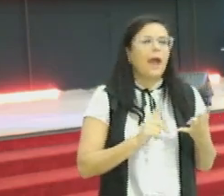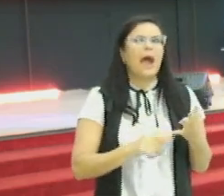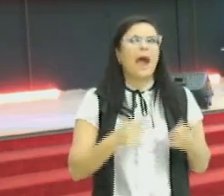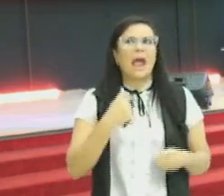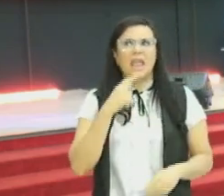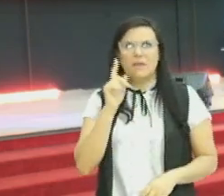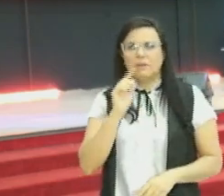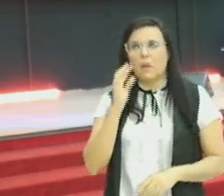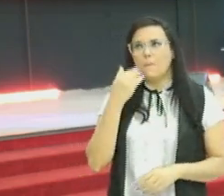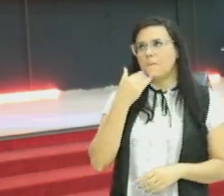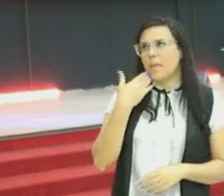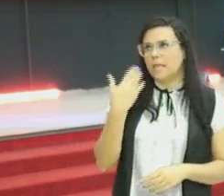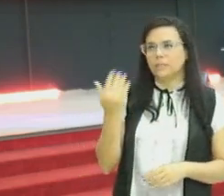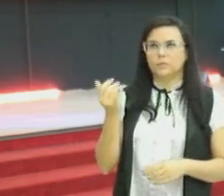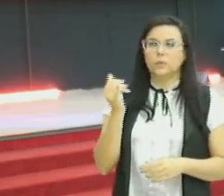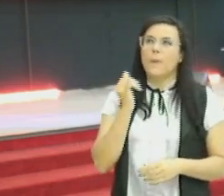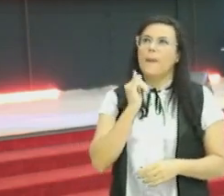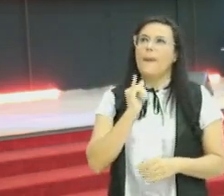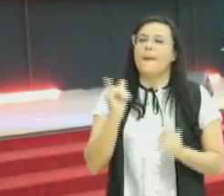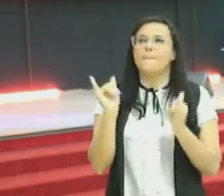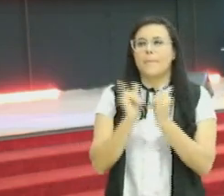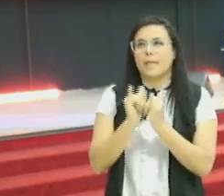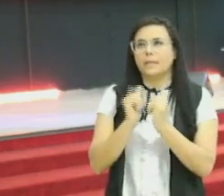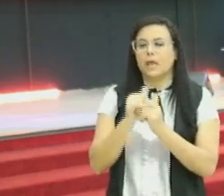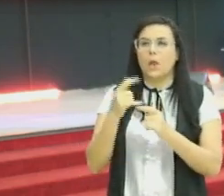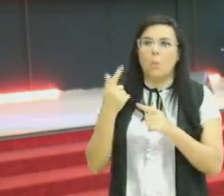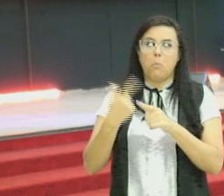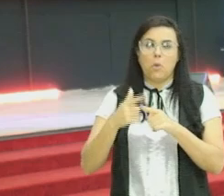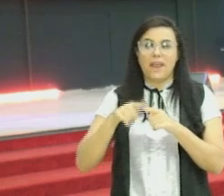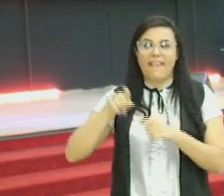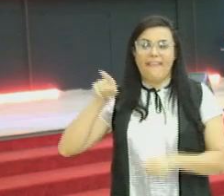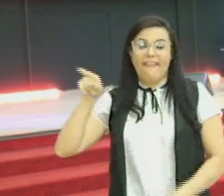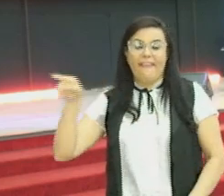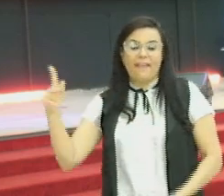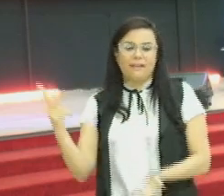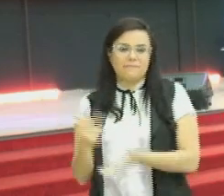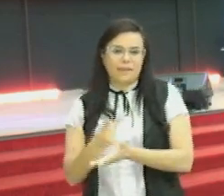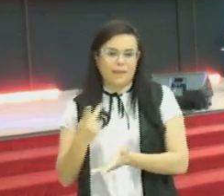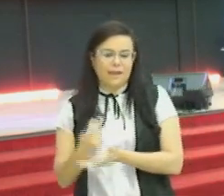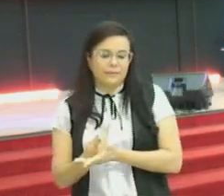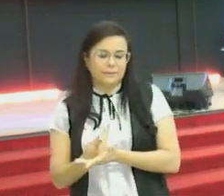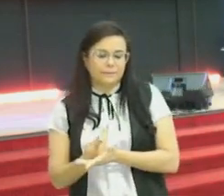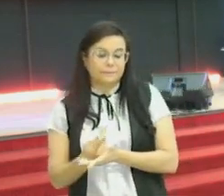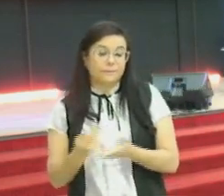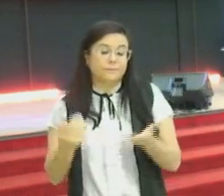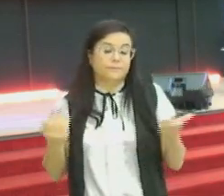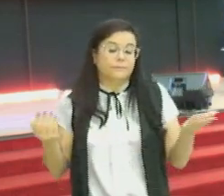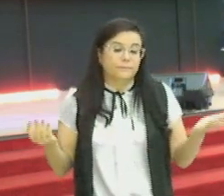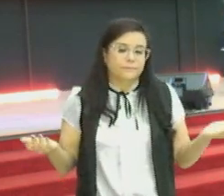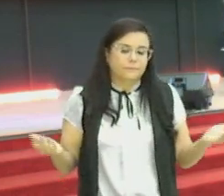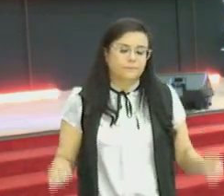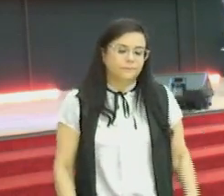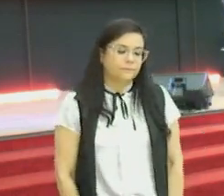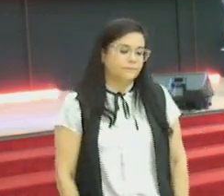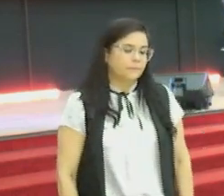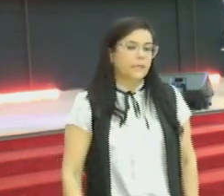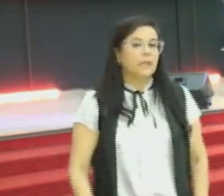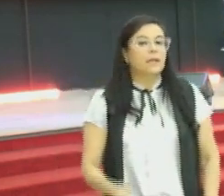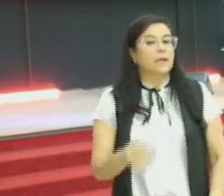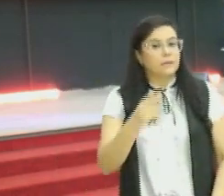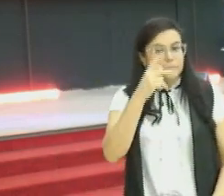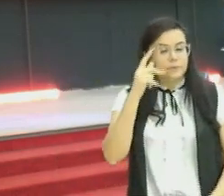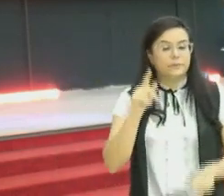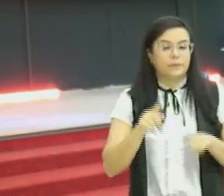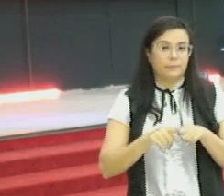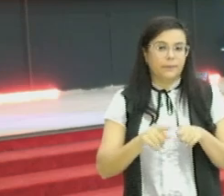nós não estamos tratando da outra pessoa, nós estamos tratando de você. Uma outra desculpa que as pessoas usam